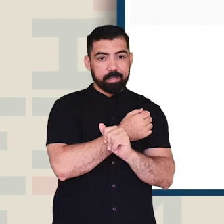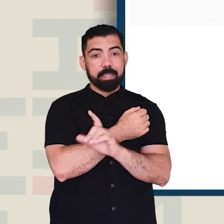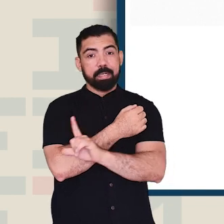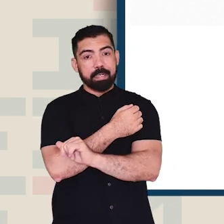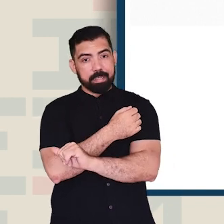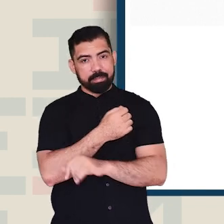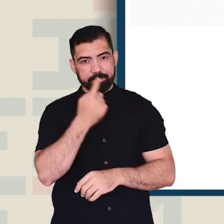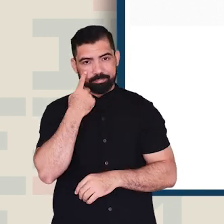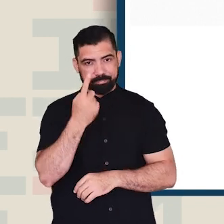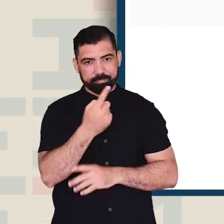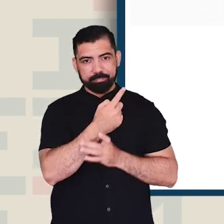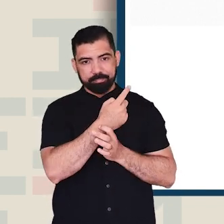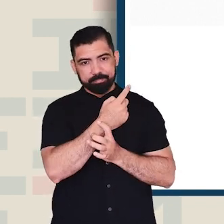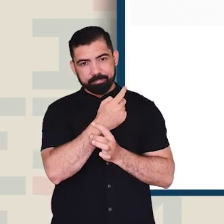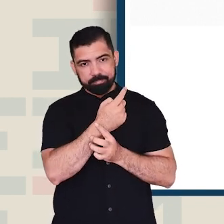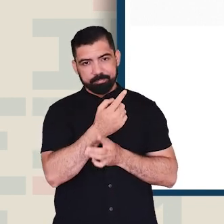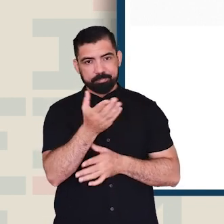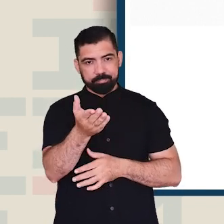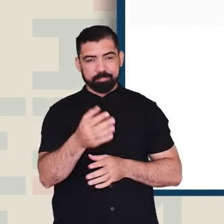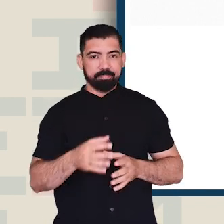Lá bem aqui.